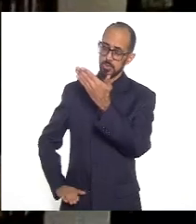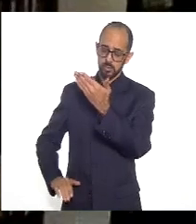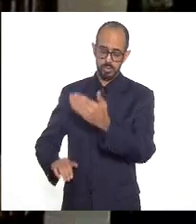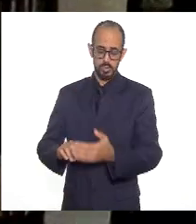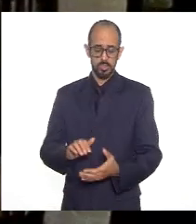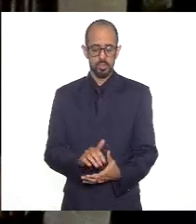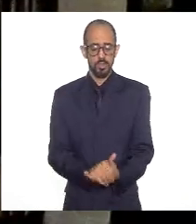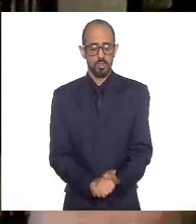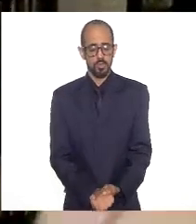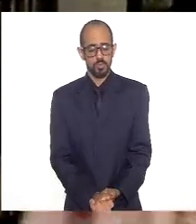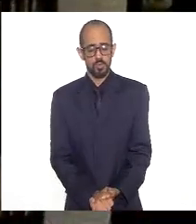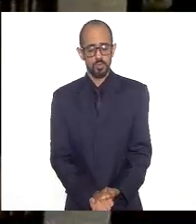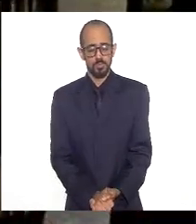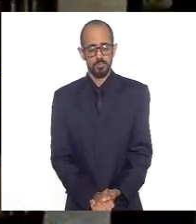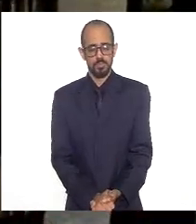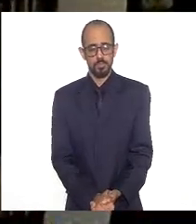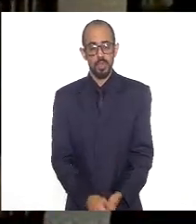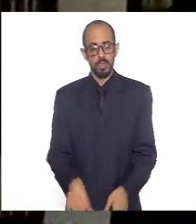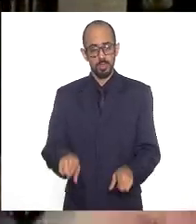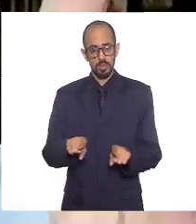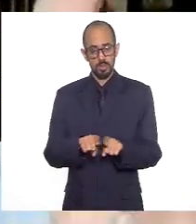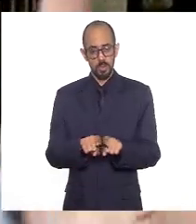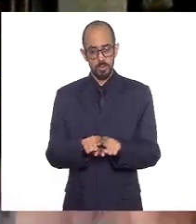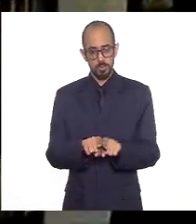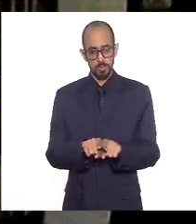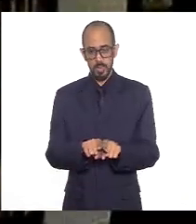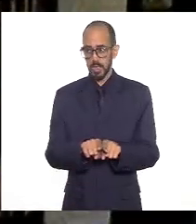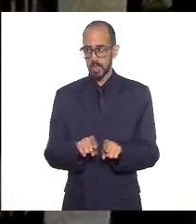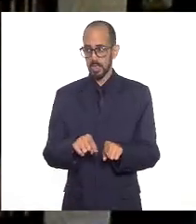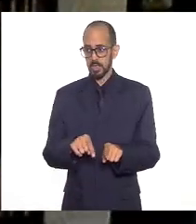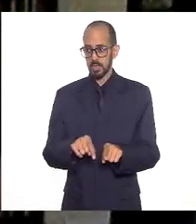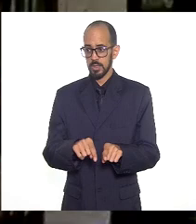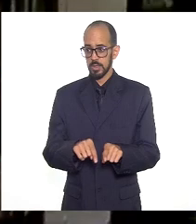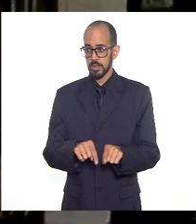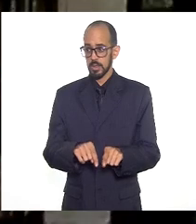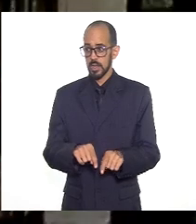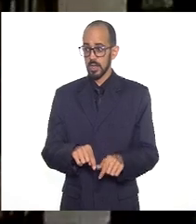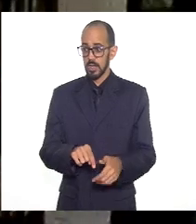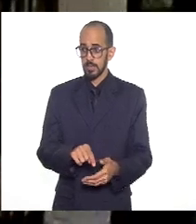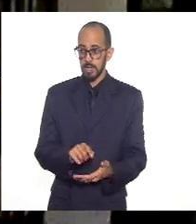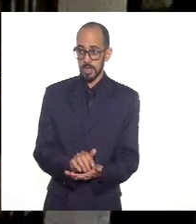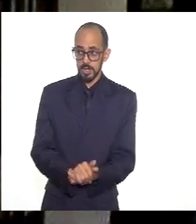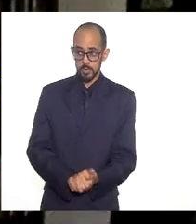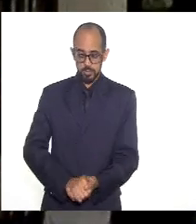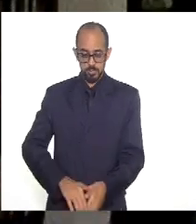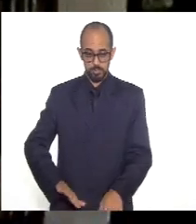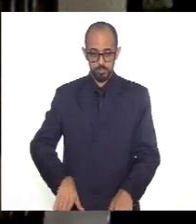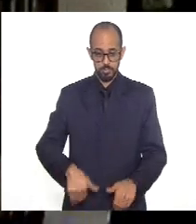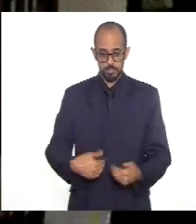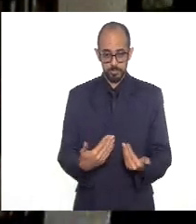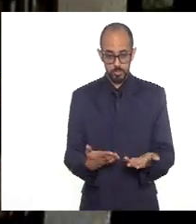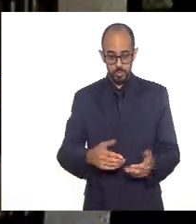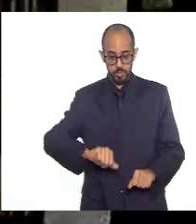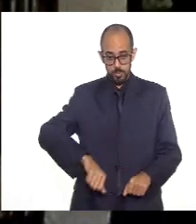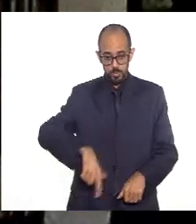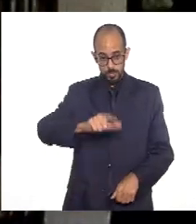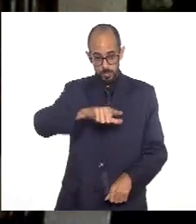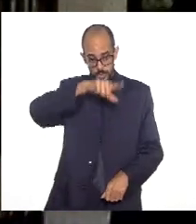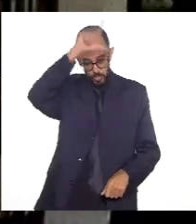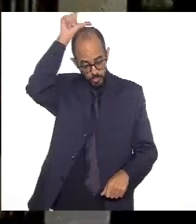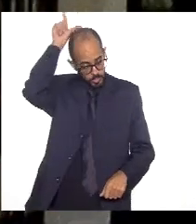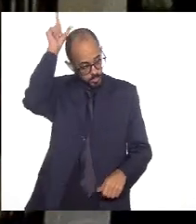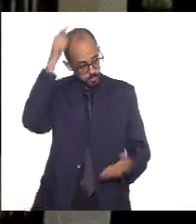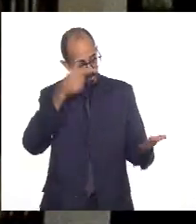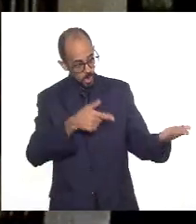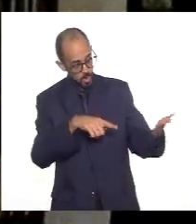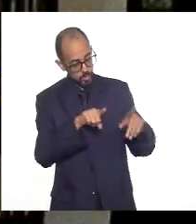né? Assim como também esse projeto de hoje apresentado pelo deputado Luiz Paulo Corrêa da Rocha, também